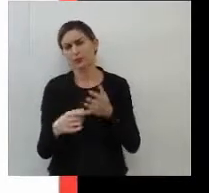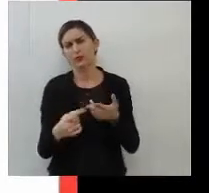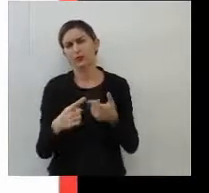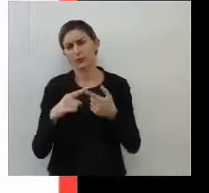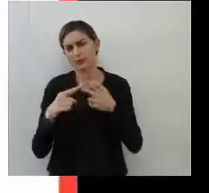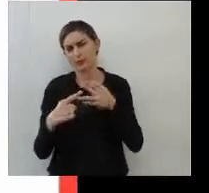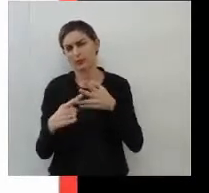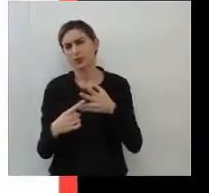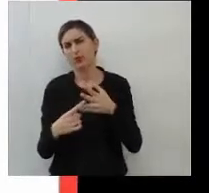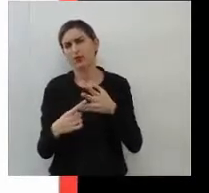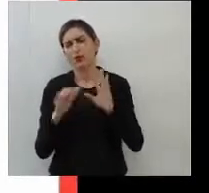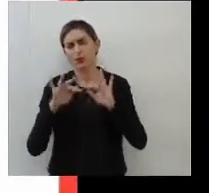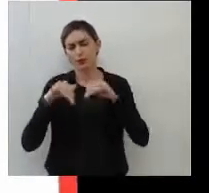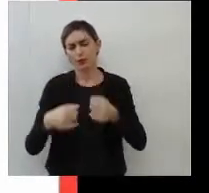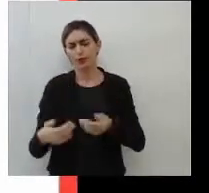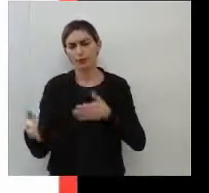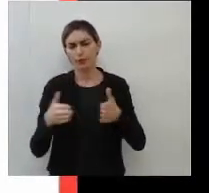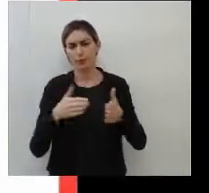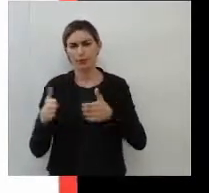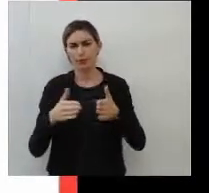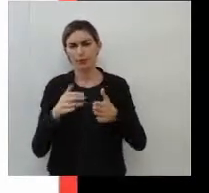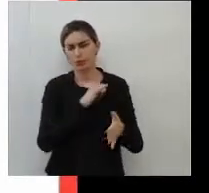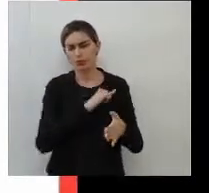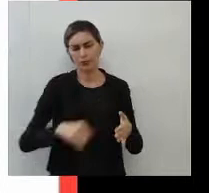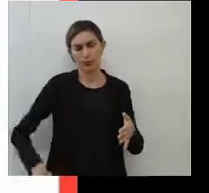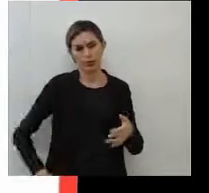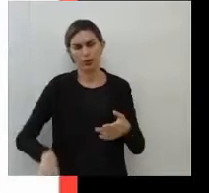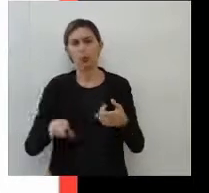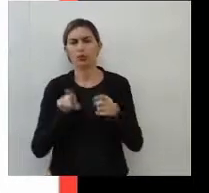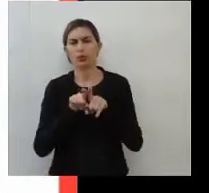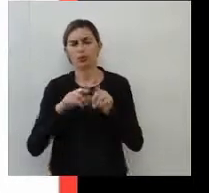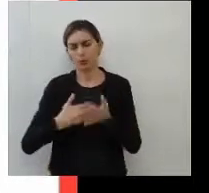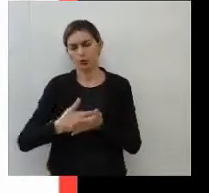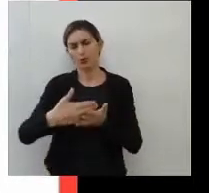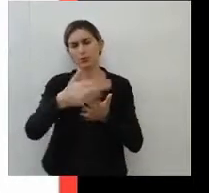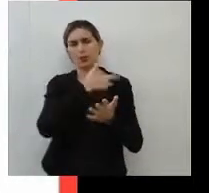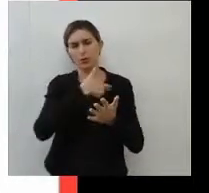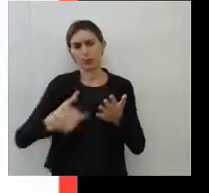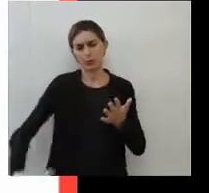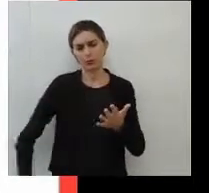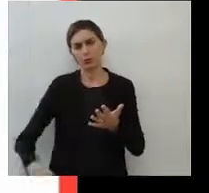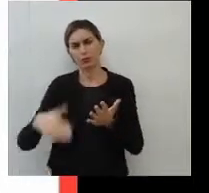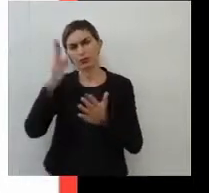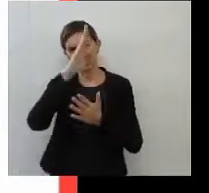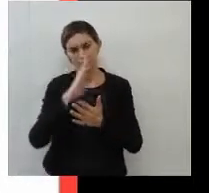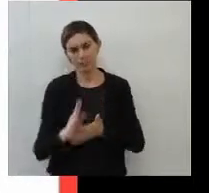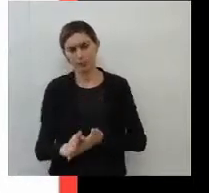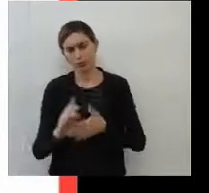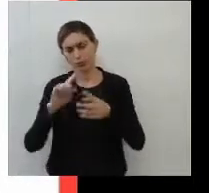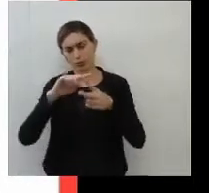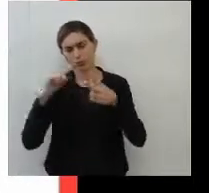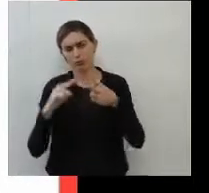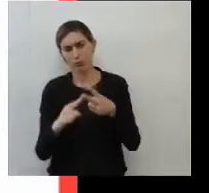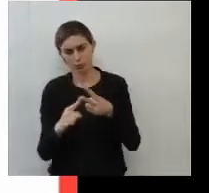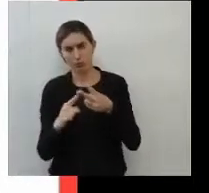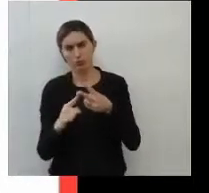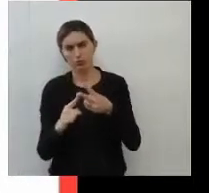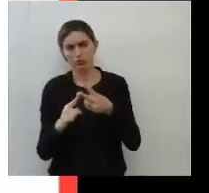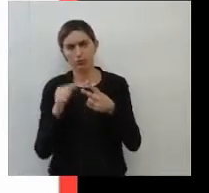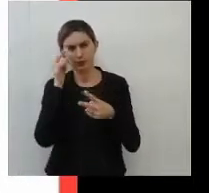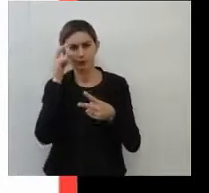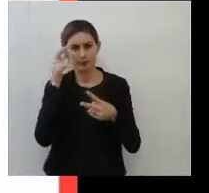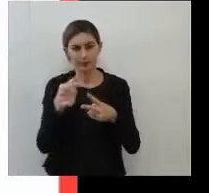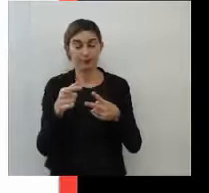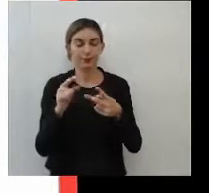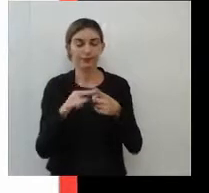rupturas que vão levar ao fim do período imperial e o início da República no Brasil. Tá? Dois acontecimentos interessantes. Em